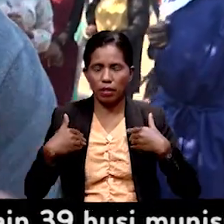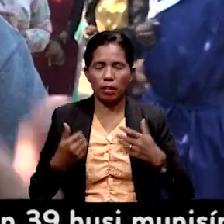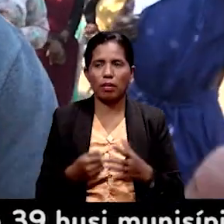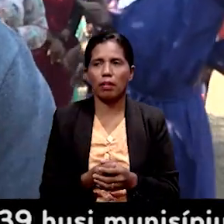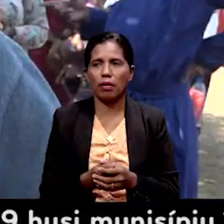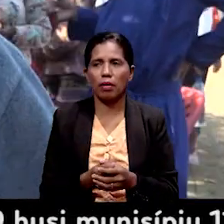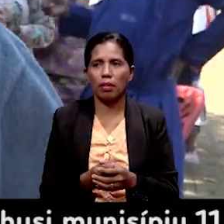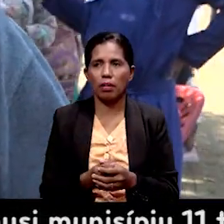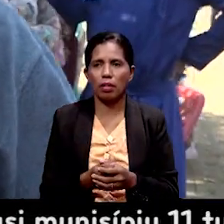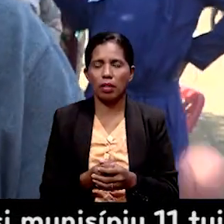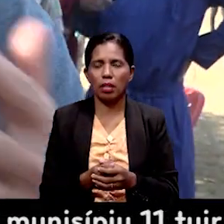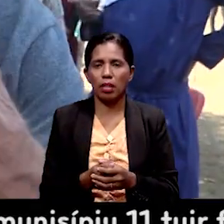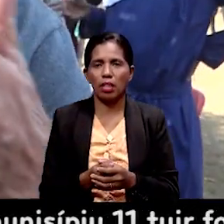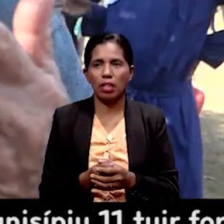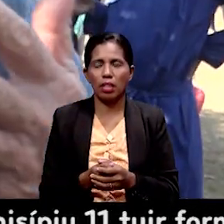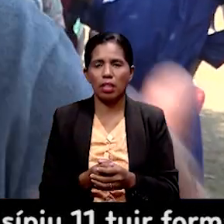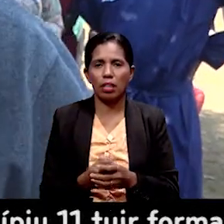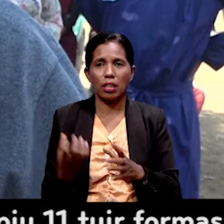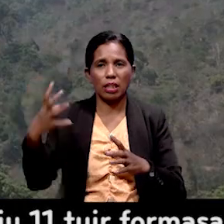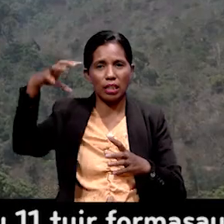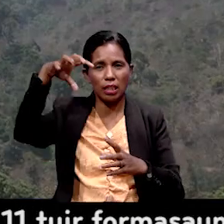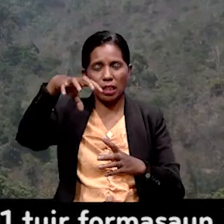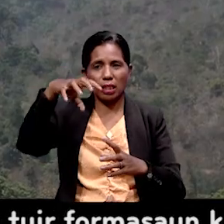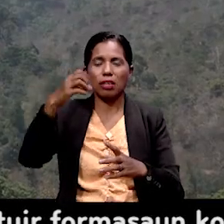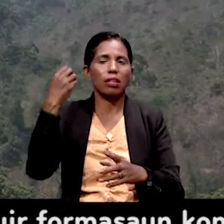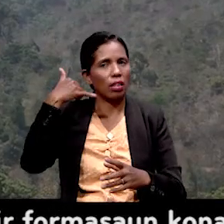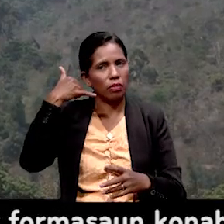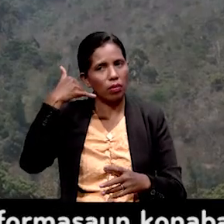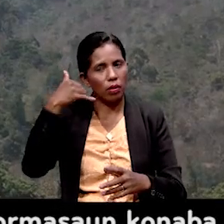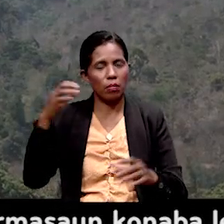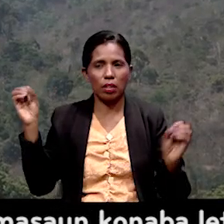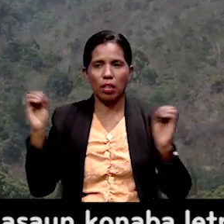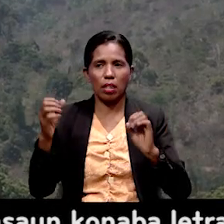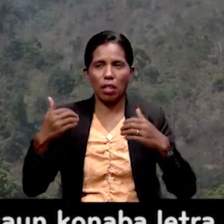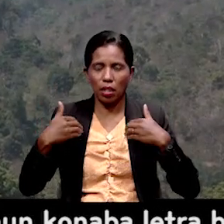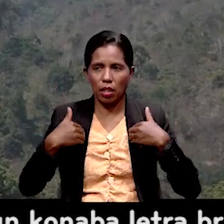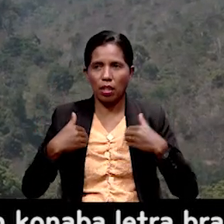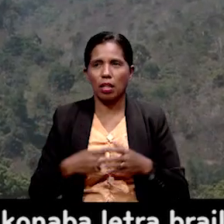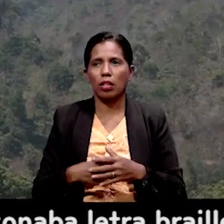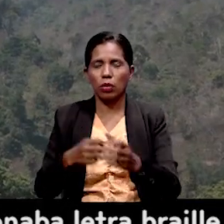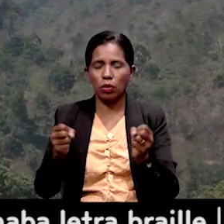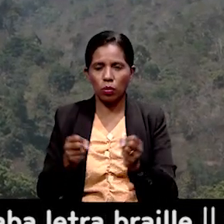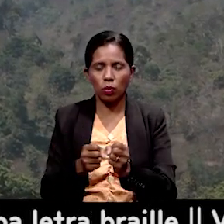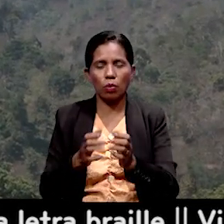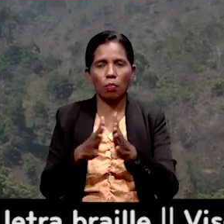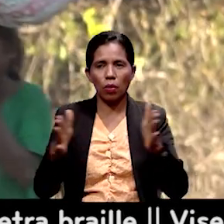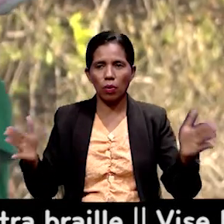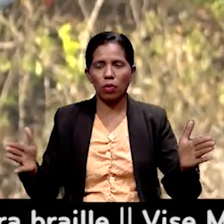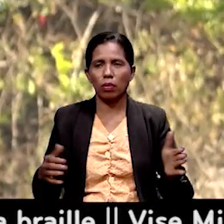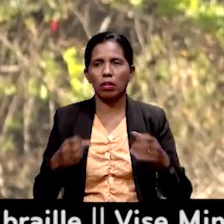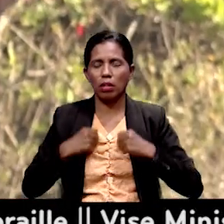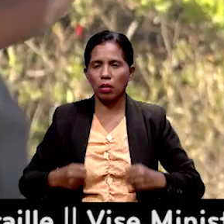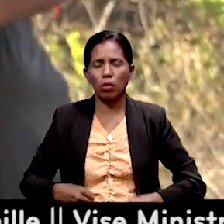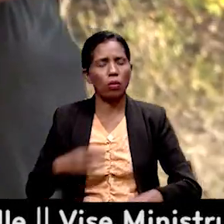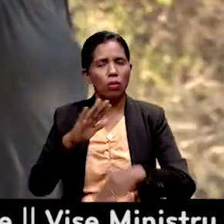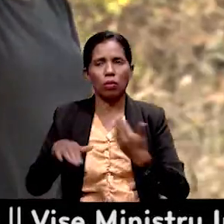ba telefone mos la ia escola miseria voto quinto ano deit suku botida saúde mos usar voto voto tu